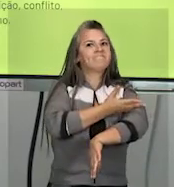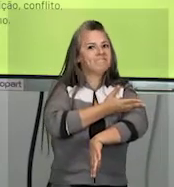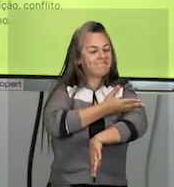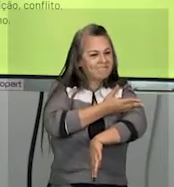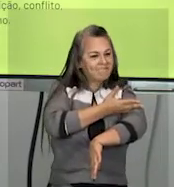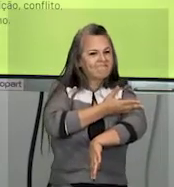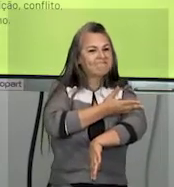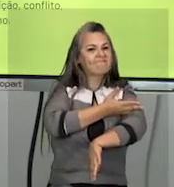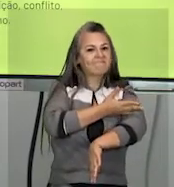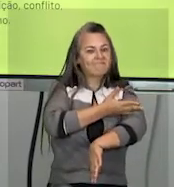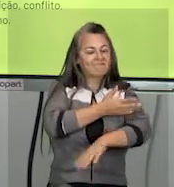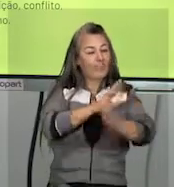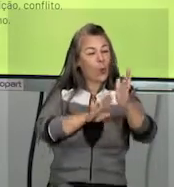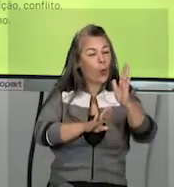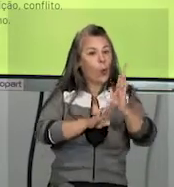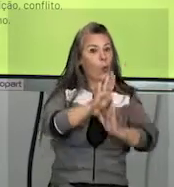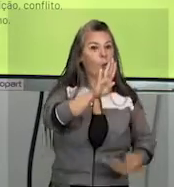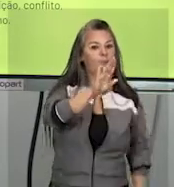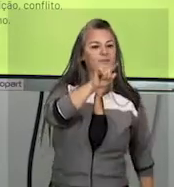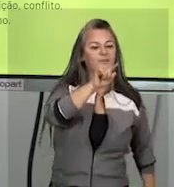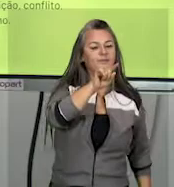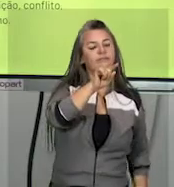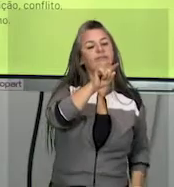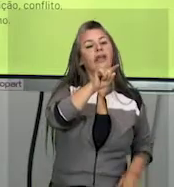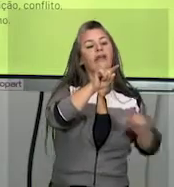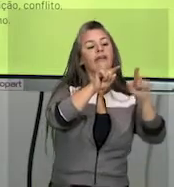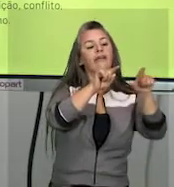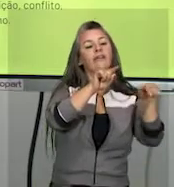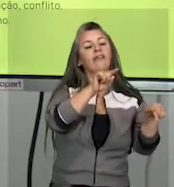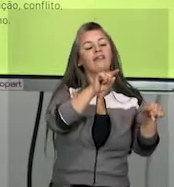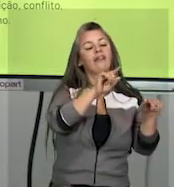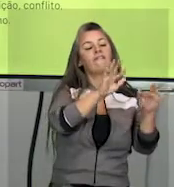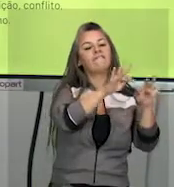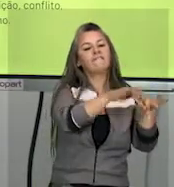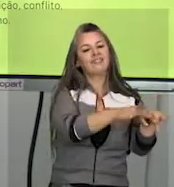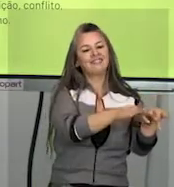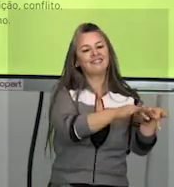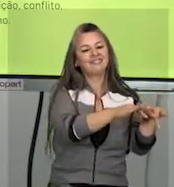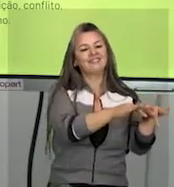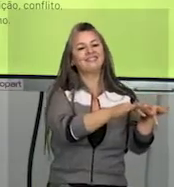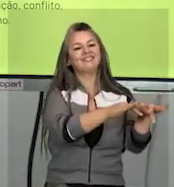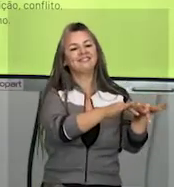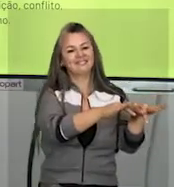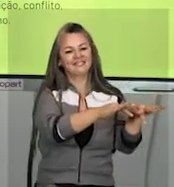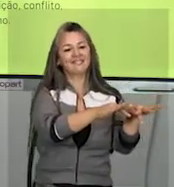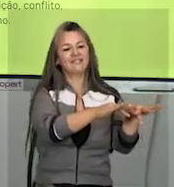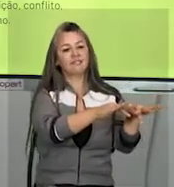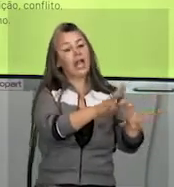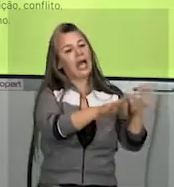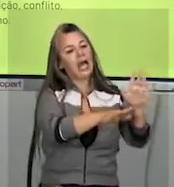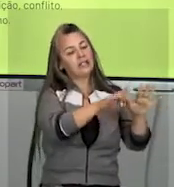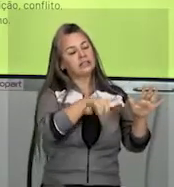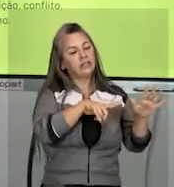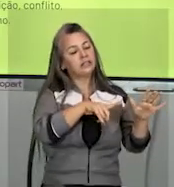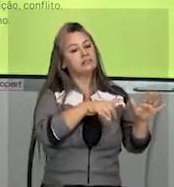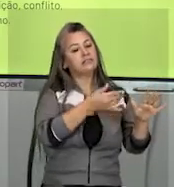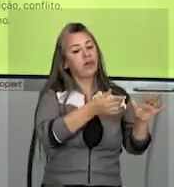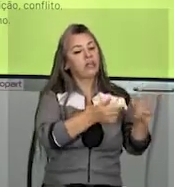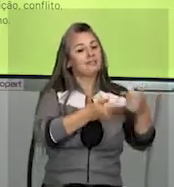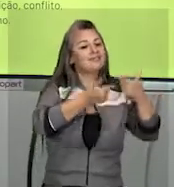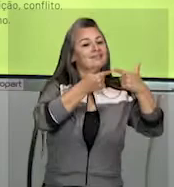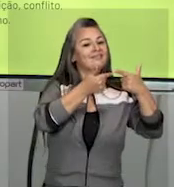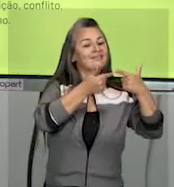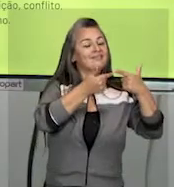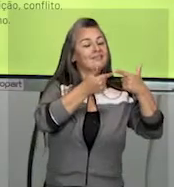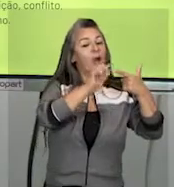encenação de toda a peça. E o desfecho, que é a conclusão, que pode ser trágica ou cômica. Depende